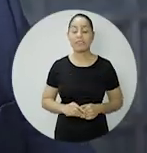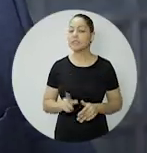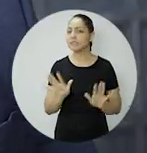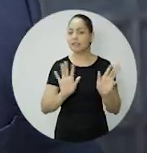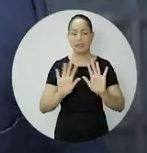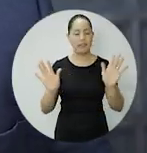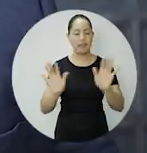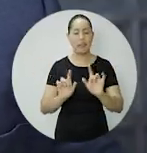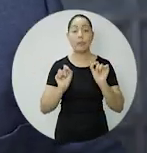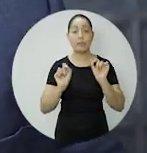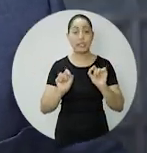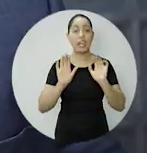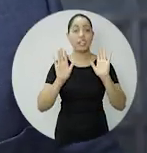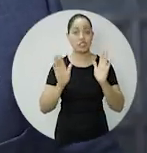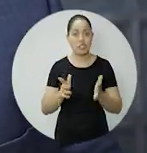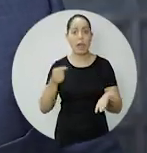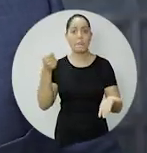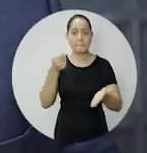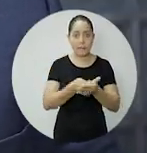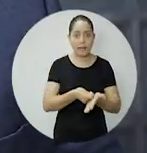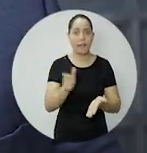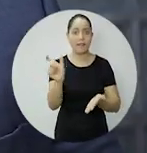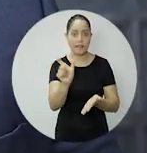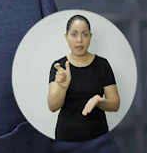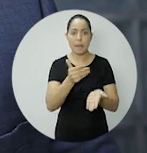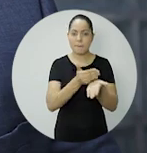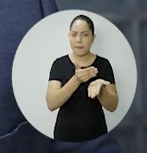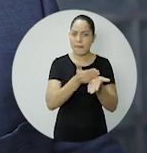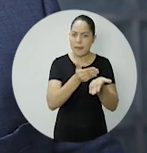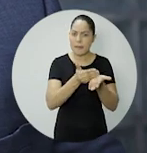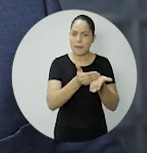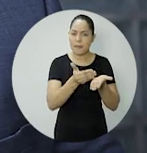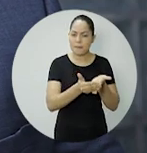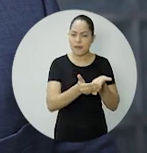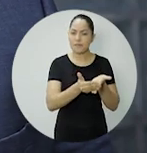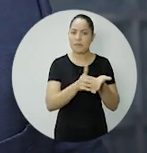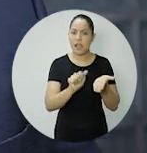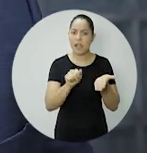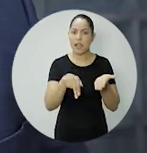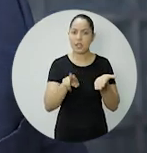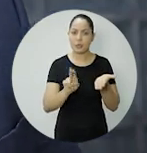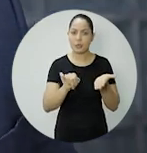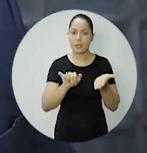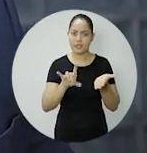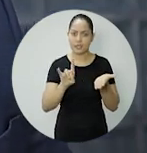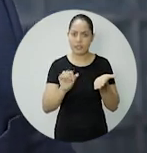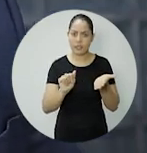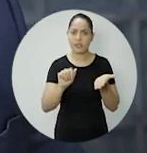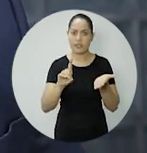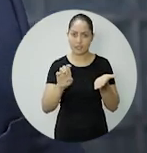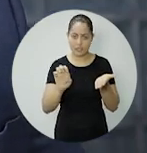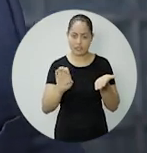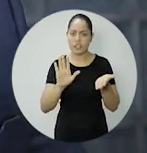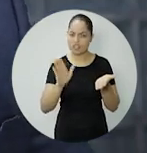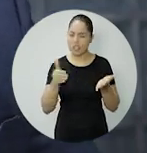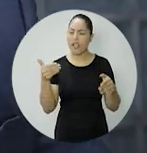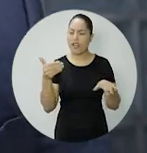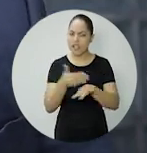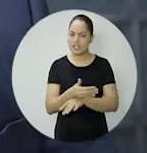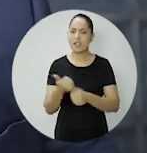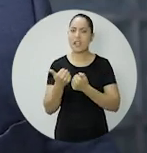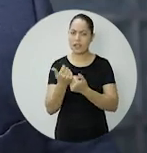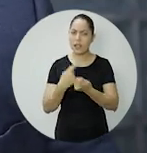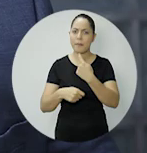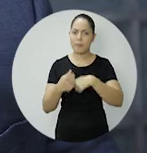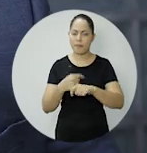doutor? Não. Quem contribui com a anuidade da Ordem dos Advogados tem acesso irrestrito às caixas de assistência.